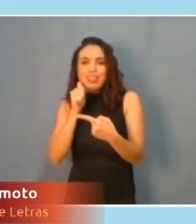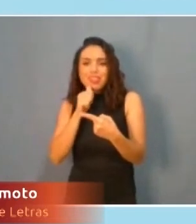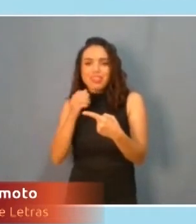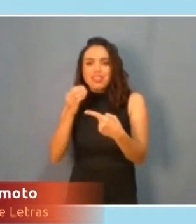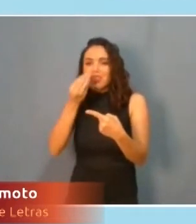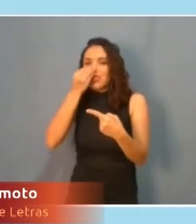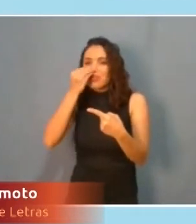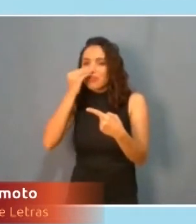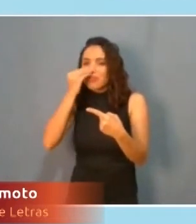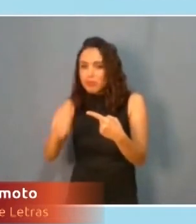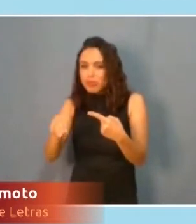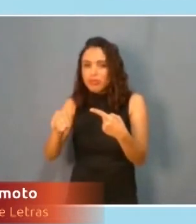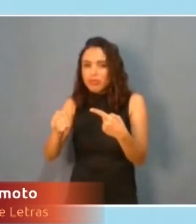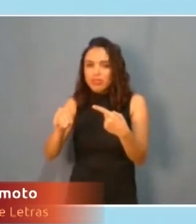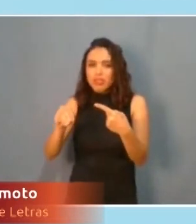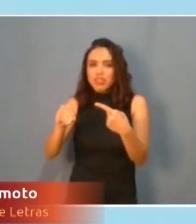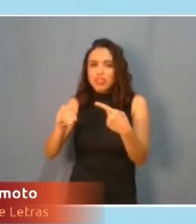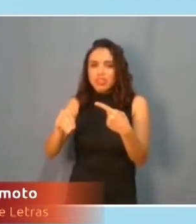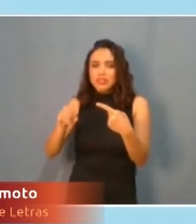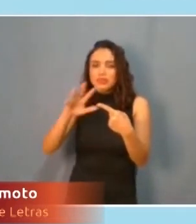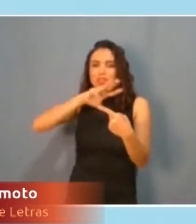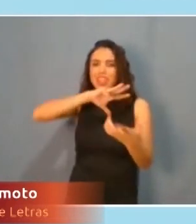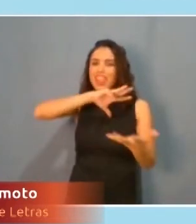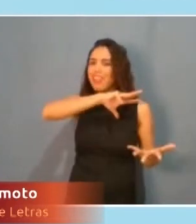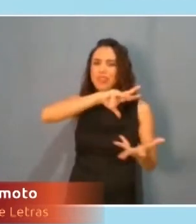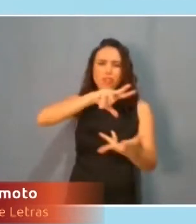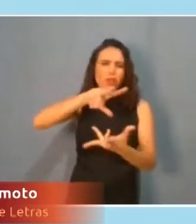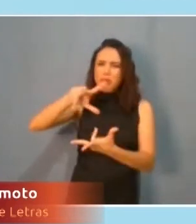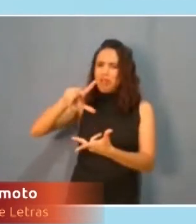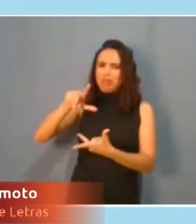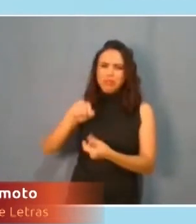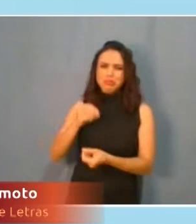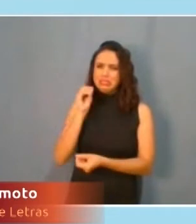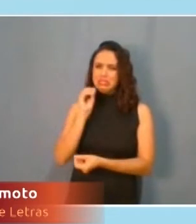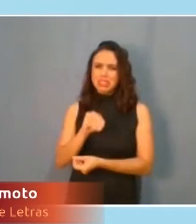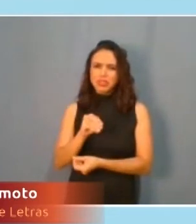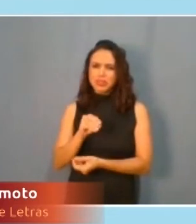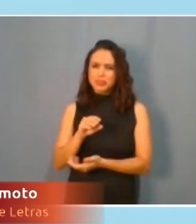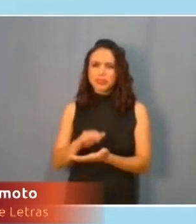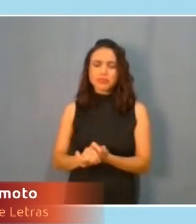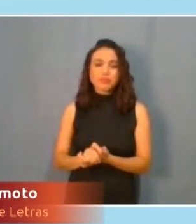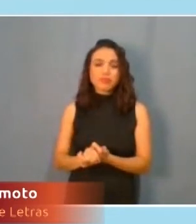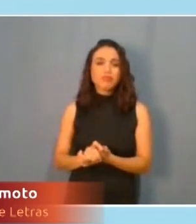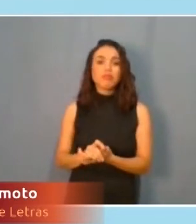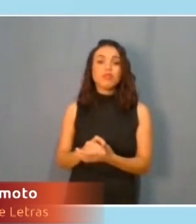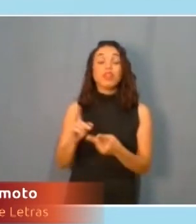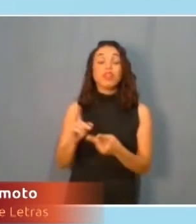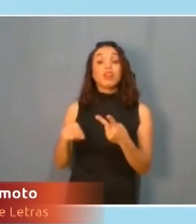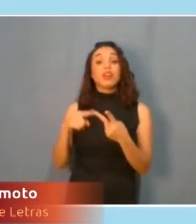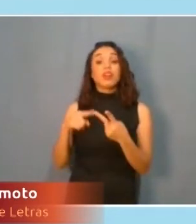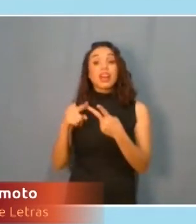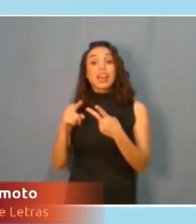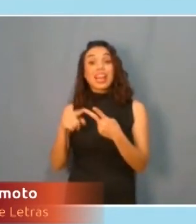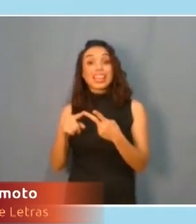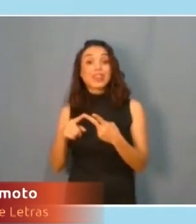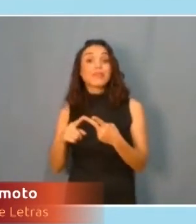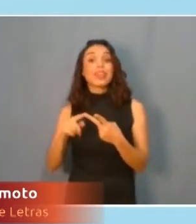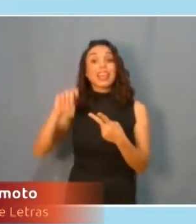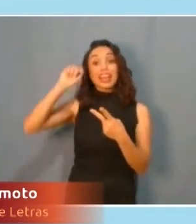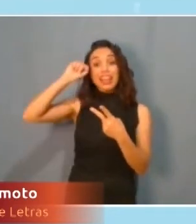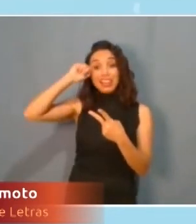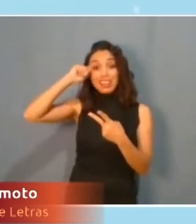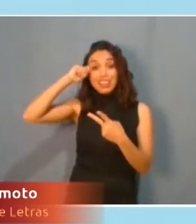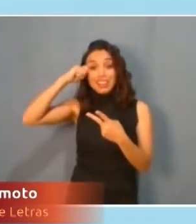são, até hoje, infelizmente, muito excluídas. Aí se sobrepõe a essa exclusão a racial, que são os negros. Então,